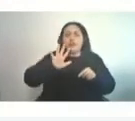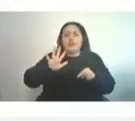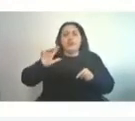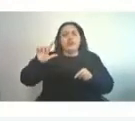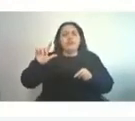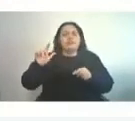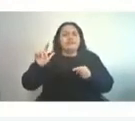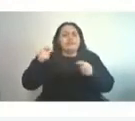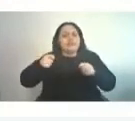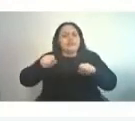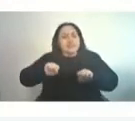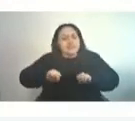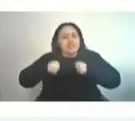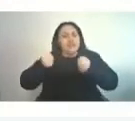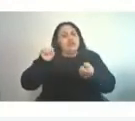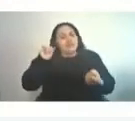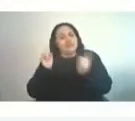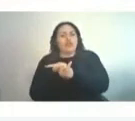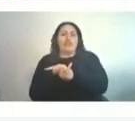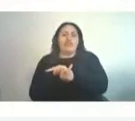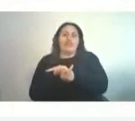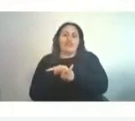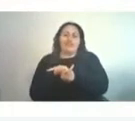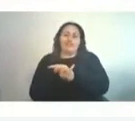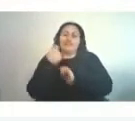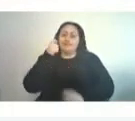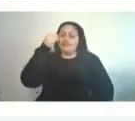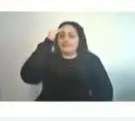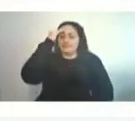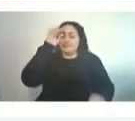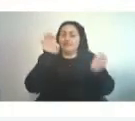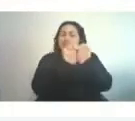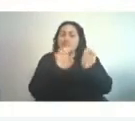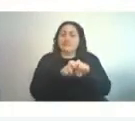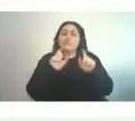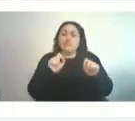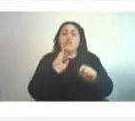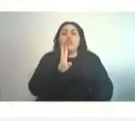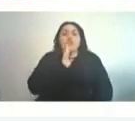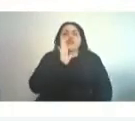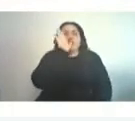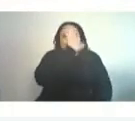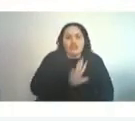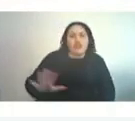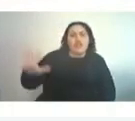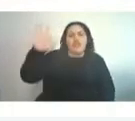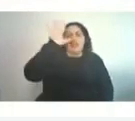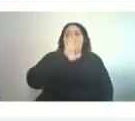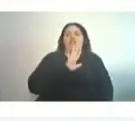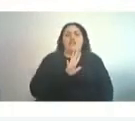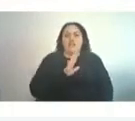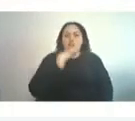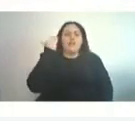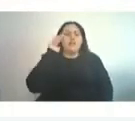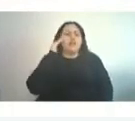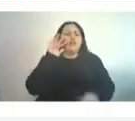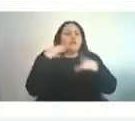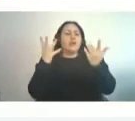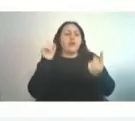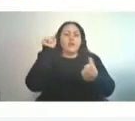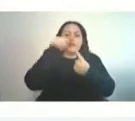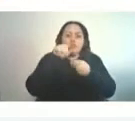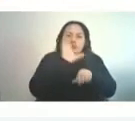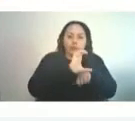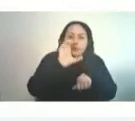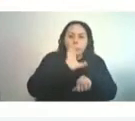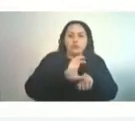faça um esforço de entender essa estrutura mais horizontal em relação aos objetivos de um curso, ao